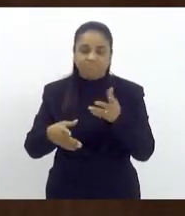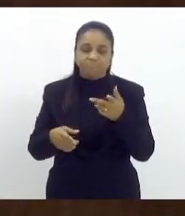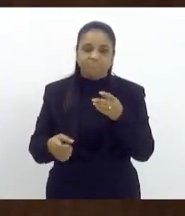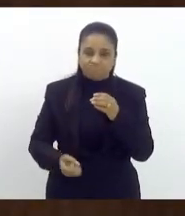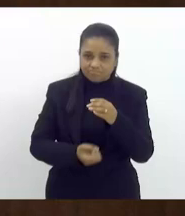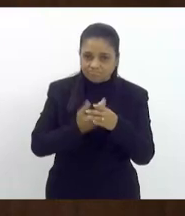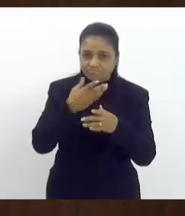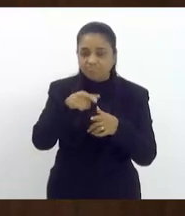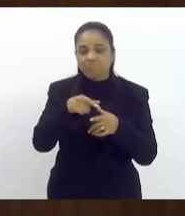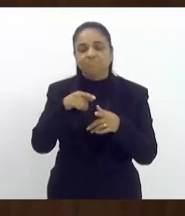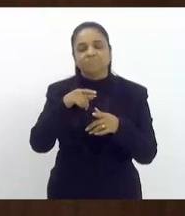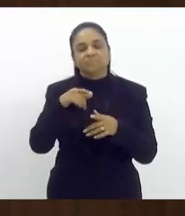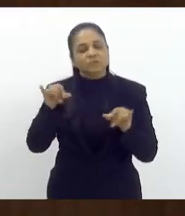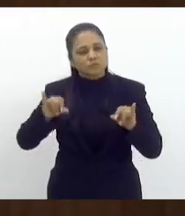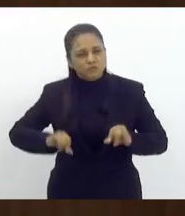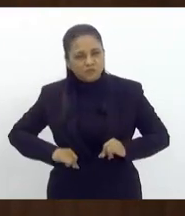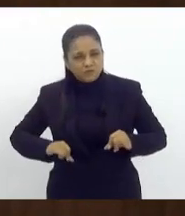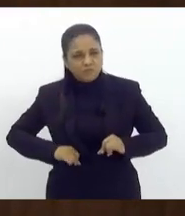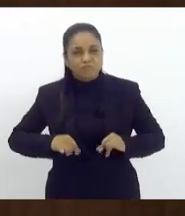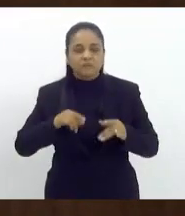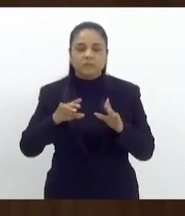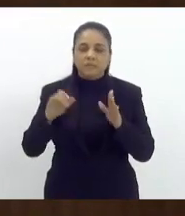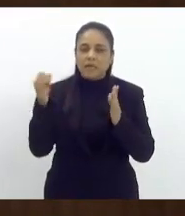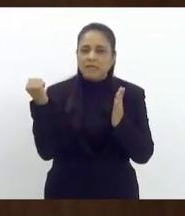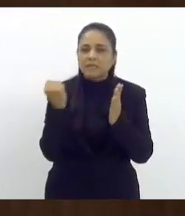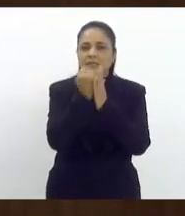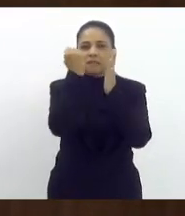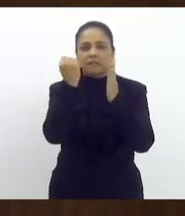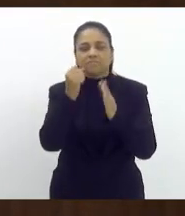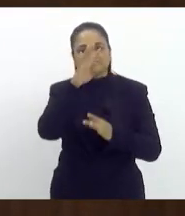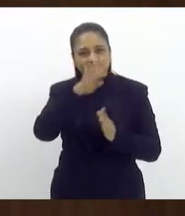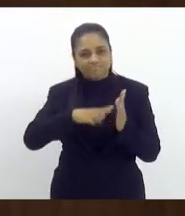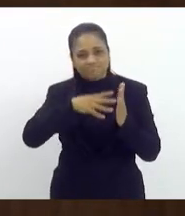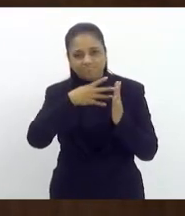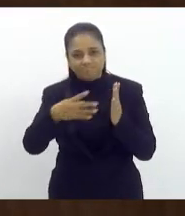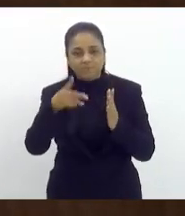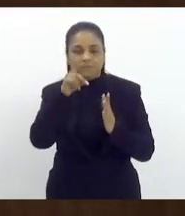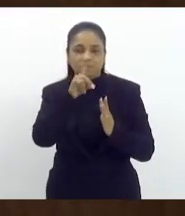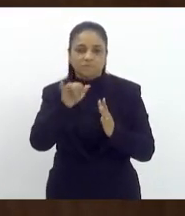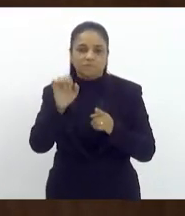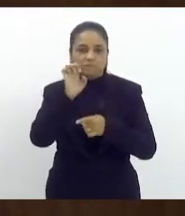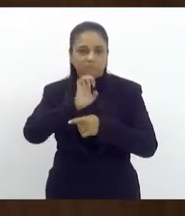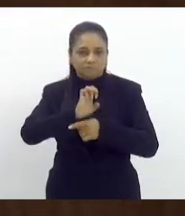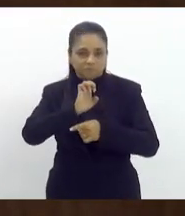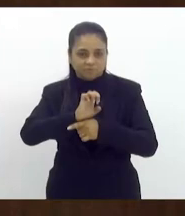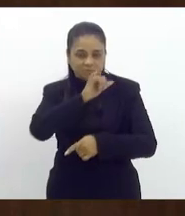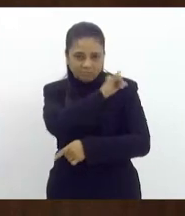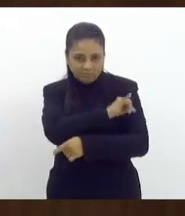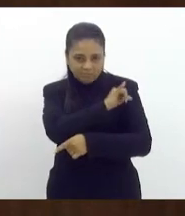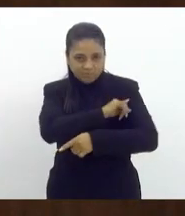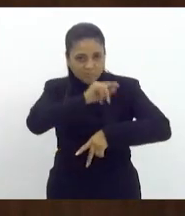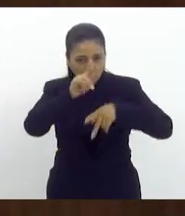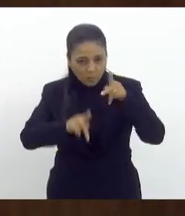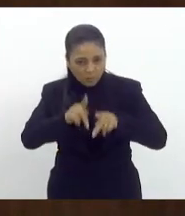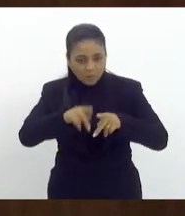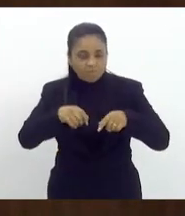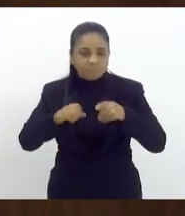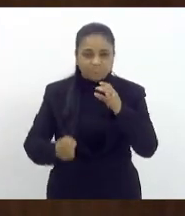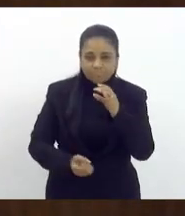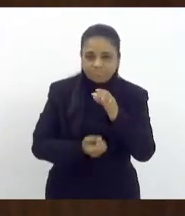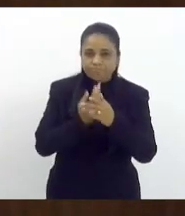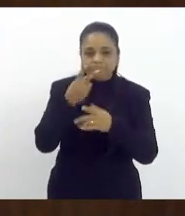essa data que é tão importante é um Marco para o estado do Rio de Janeiro os povos originários precisam ser protegidos